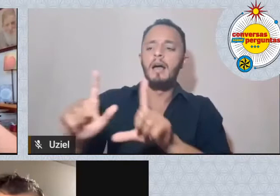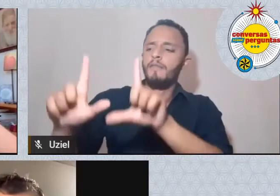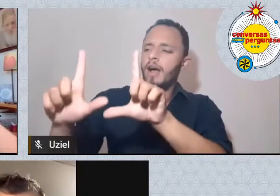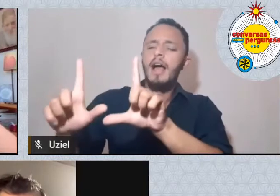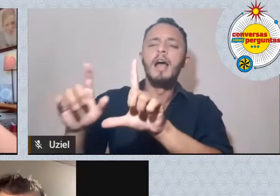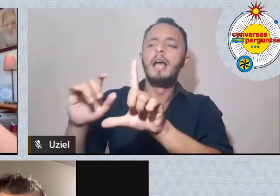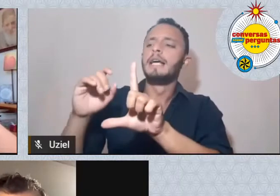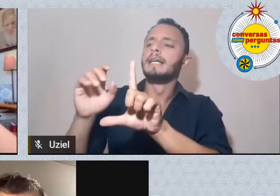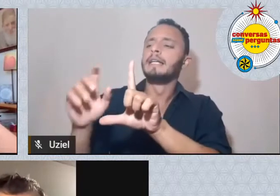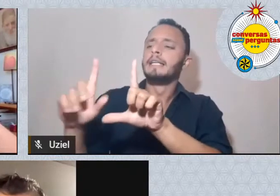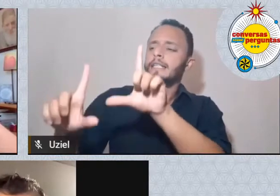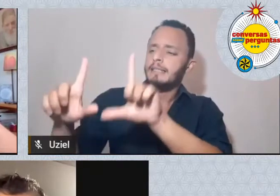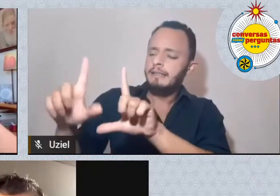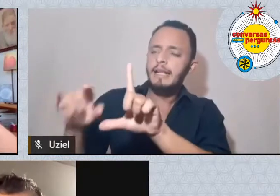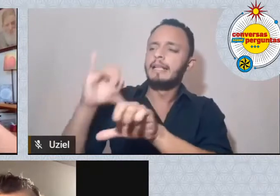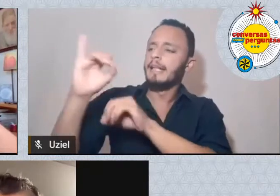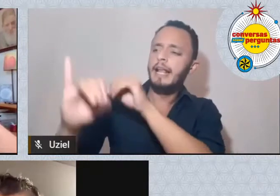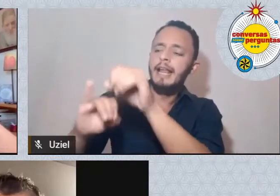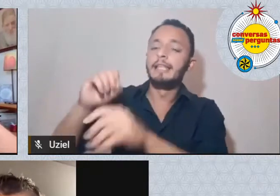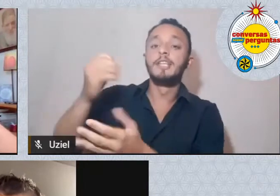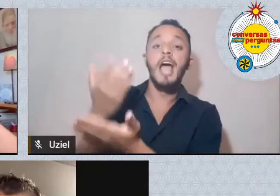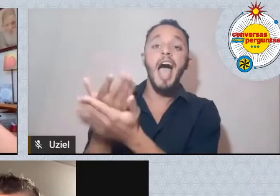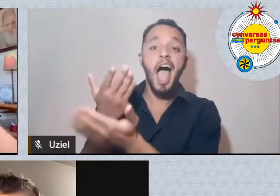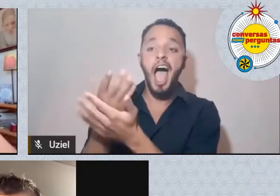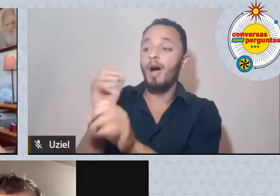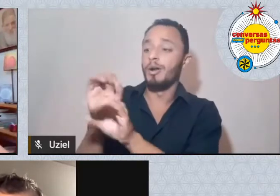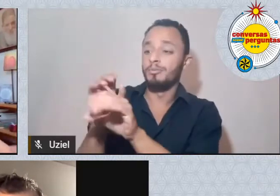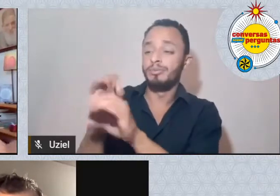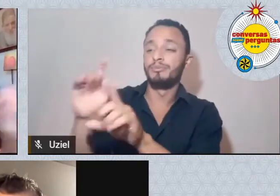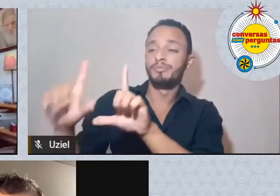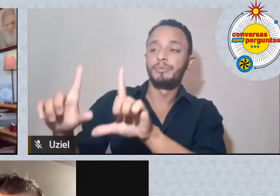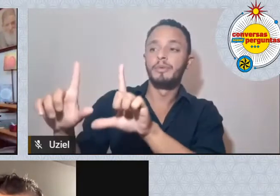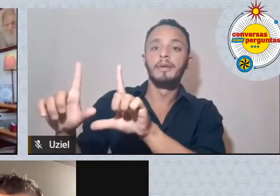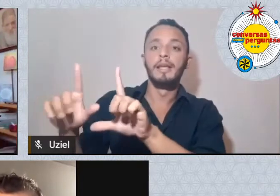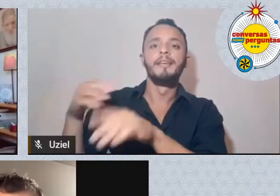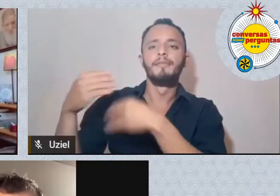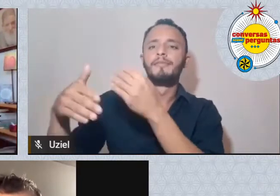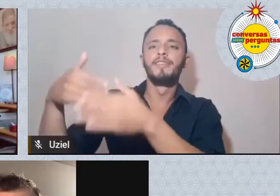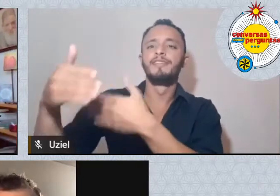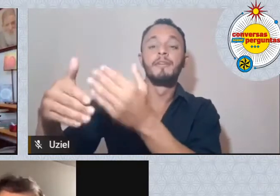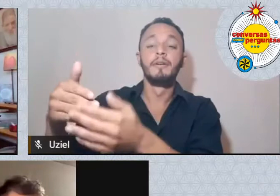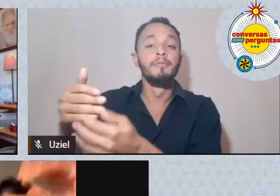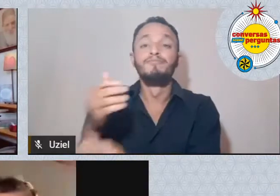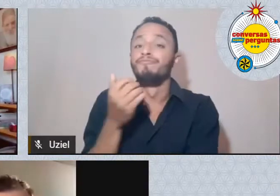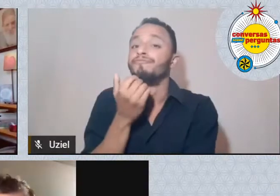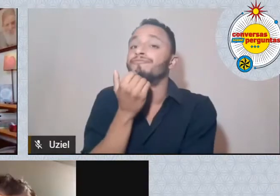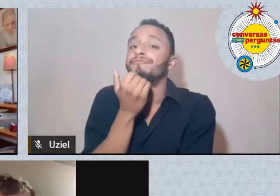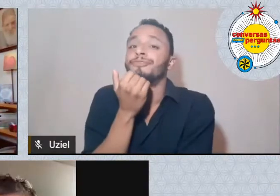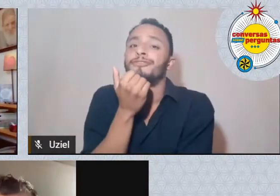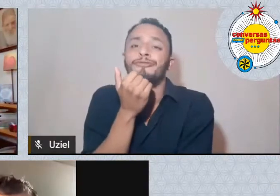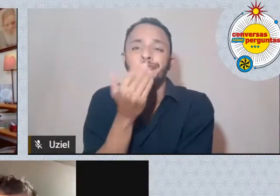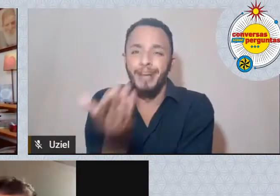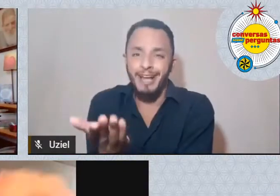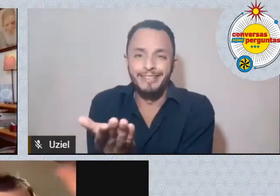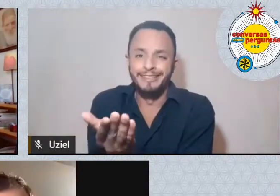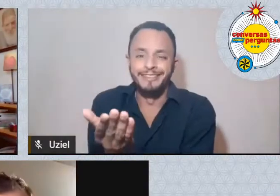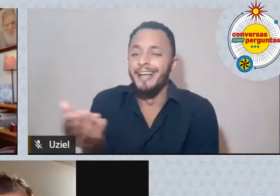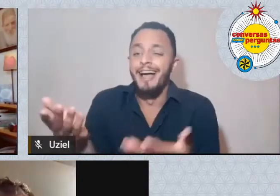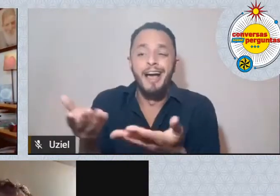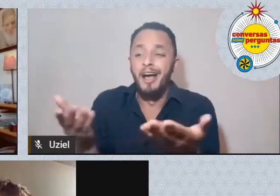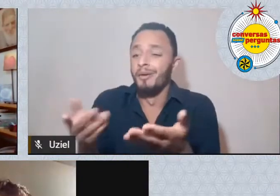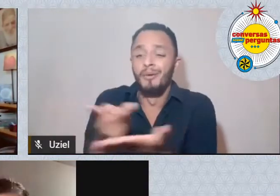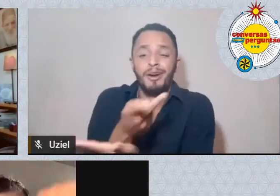de tela e vamos em frente. Mentira, não vamos em frente coisa nenhuma. O que está acontecendo é outra coisa, não é bem